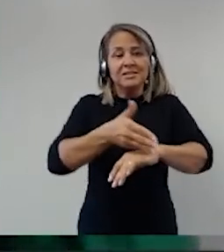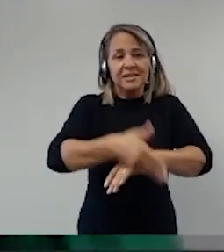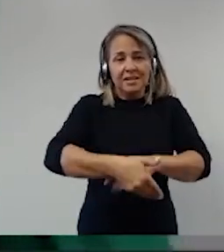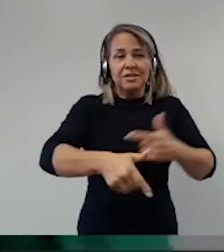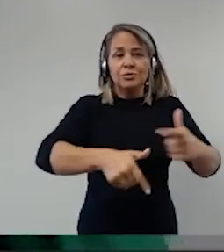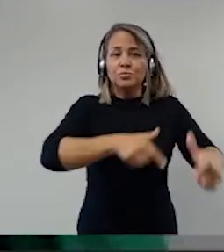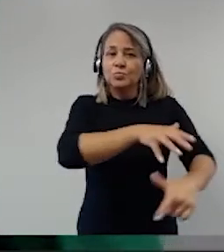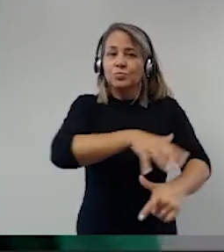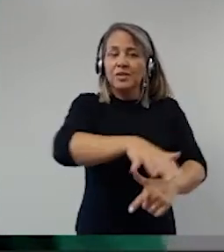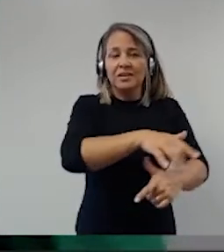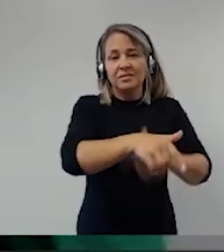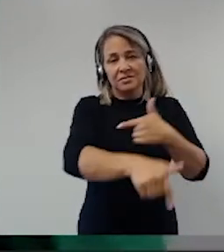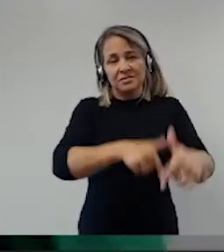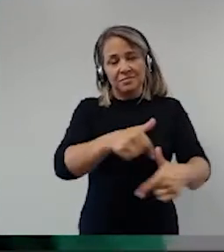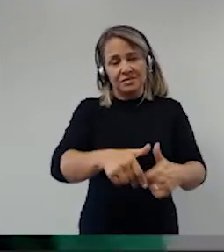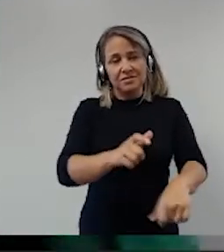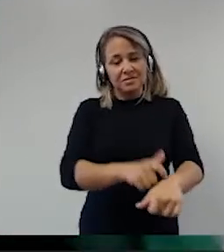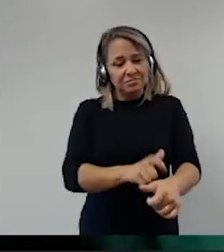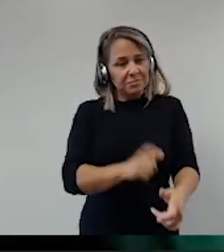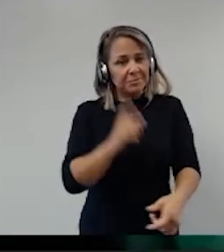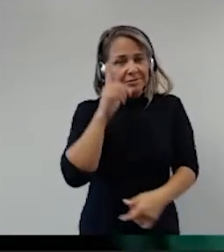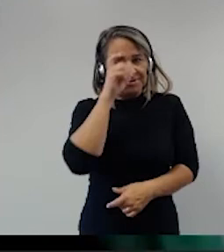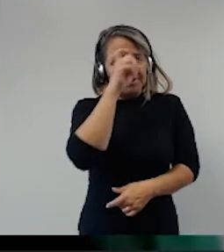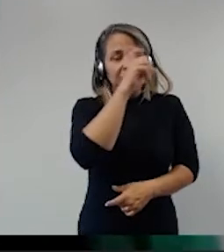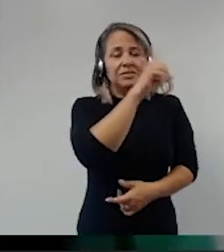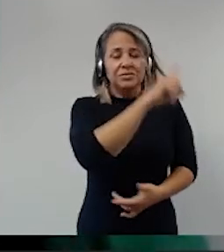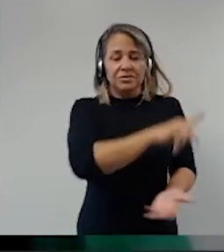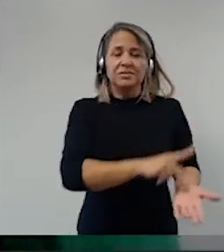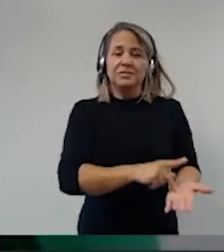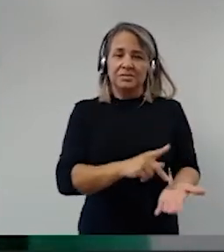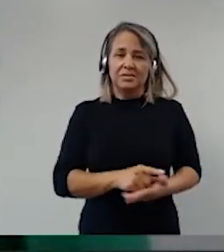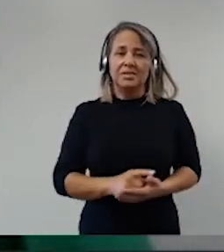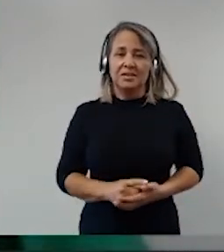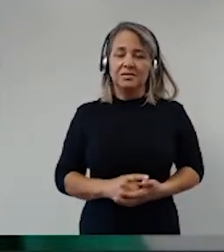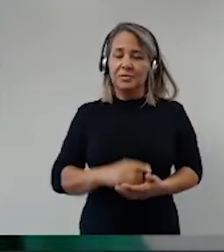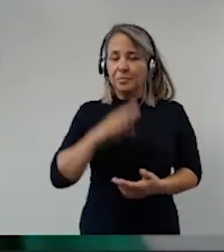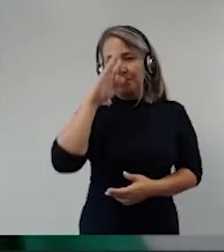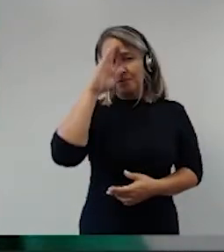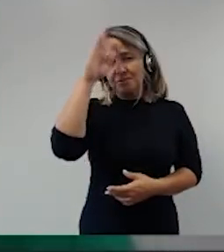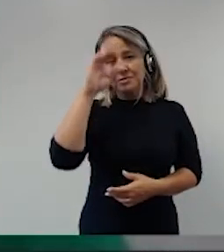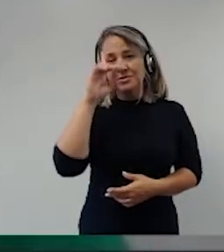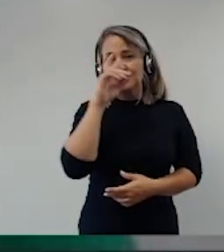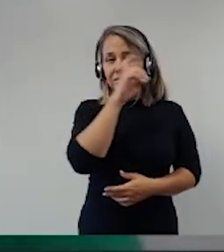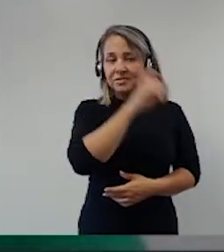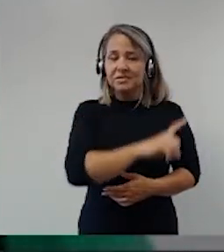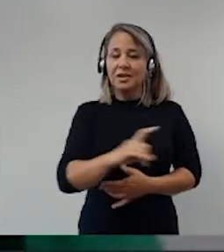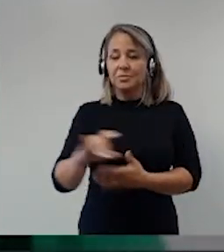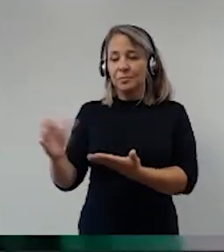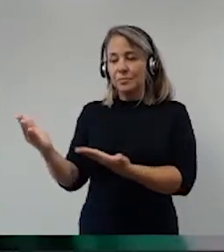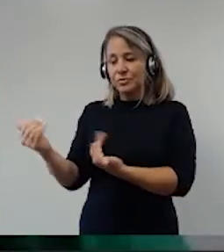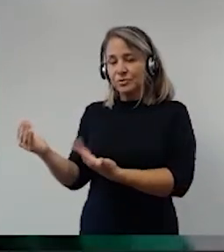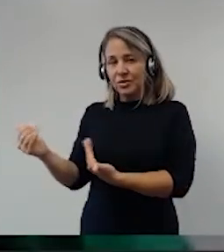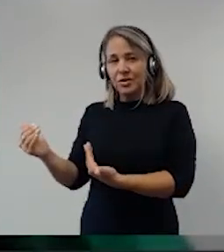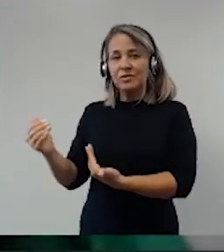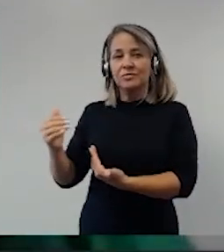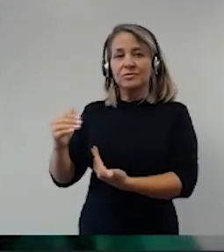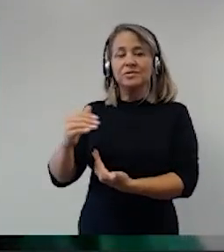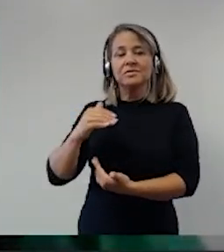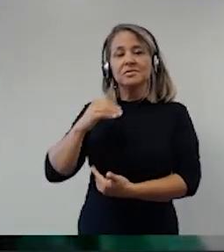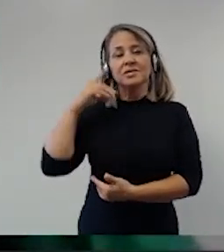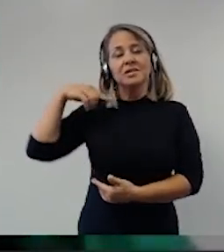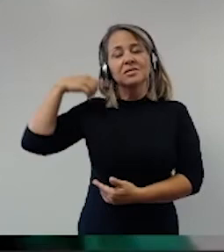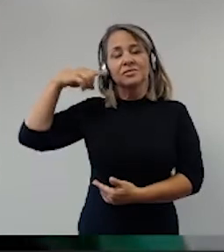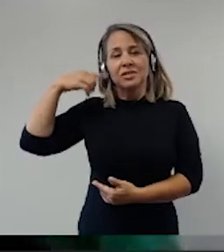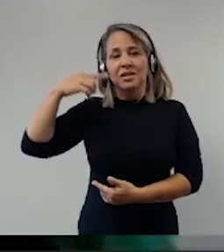trabalho. Então, nós estamos num momento de muita dificuldade, e principalmente dificuldade para os jovens advogados e jovens advogadas, mas isso